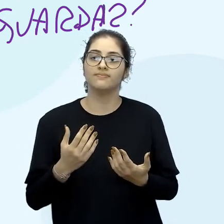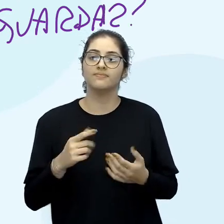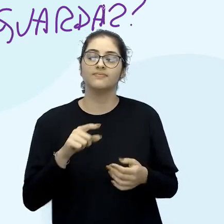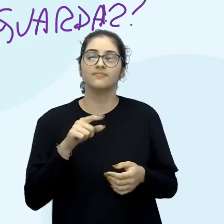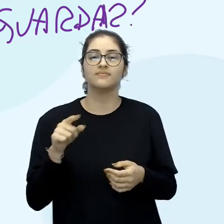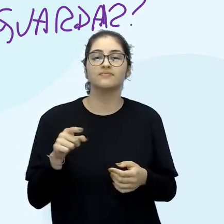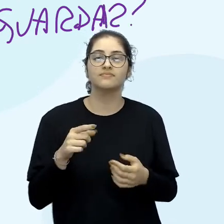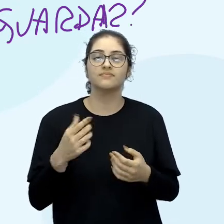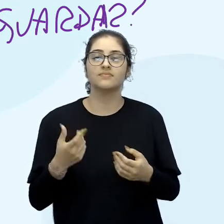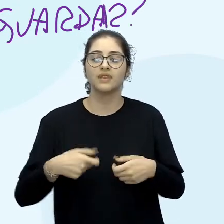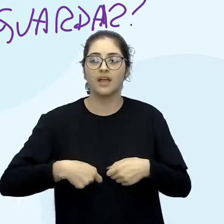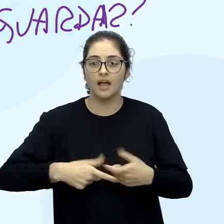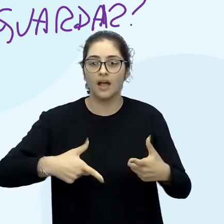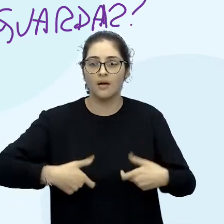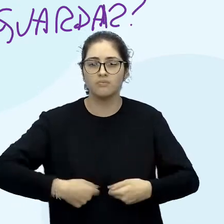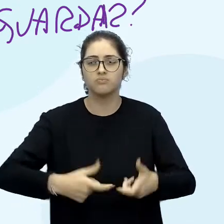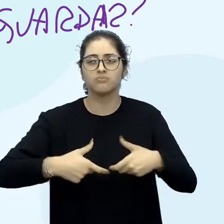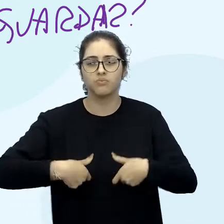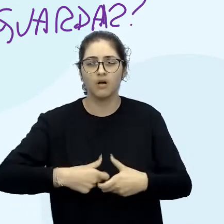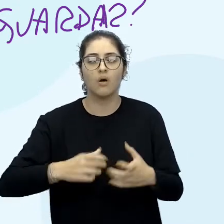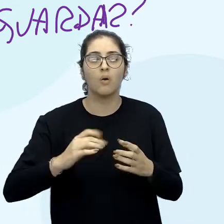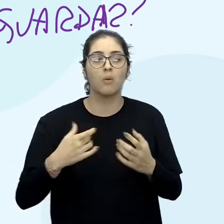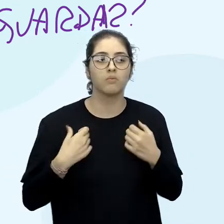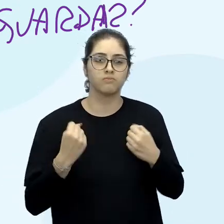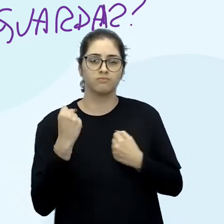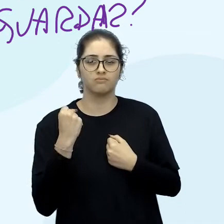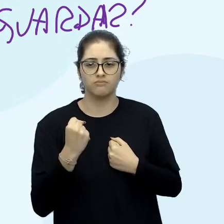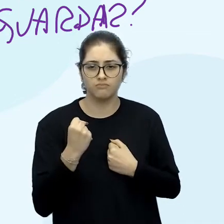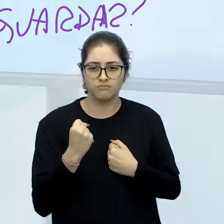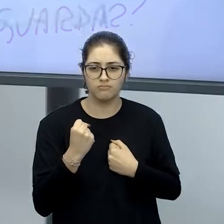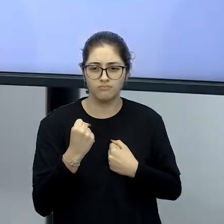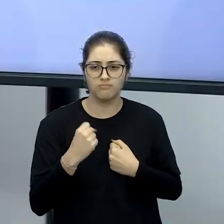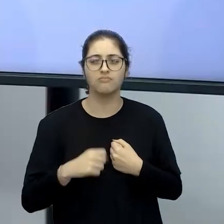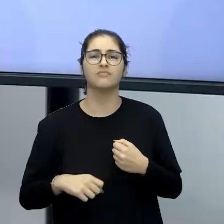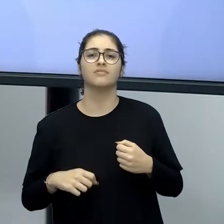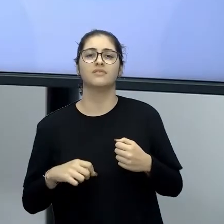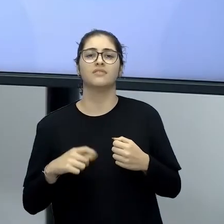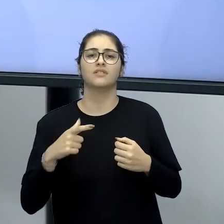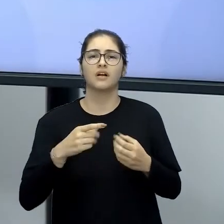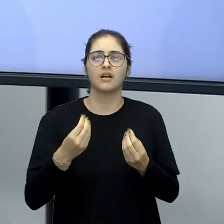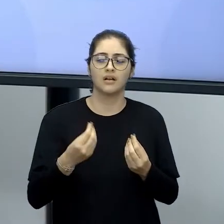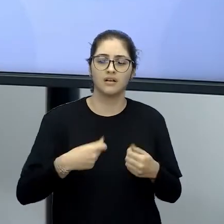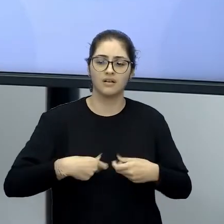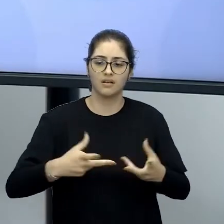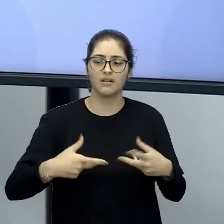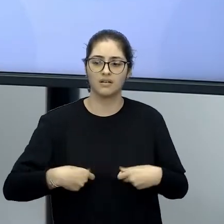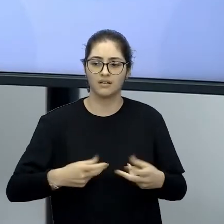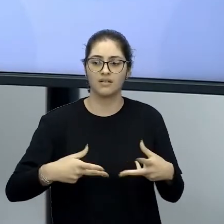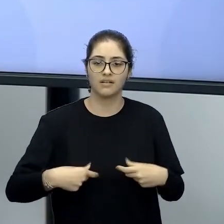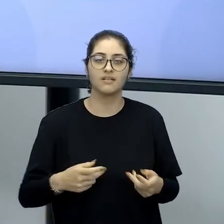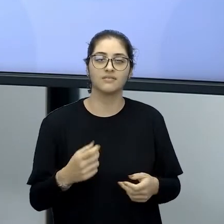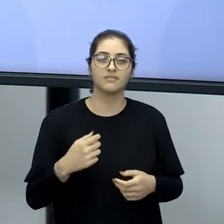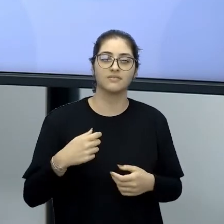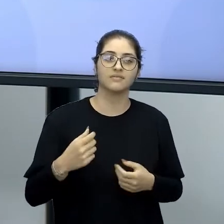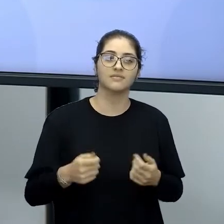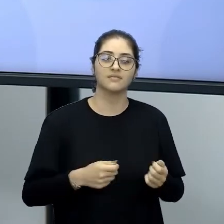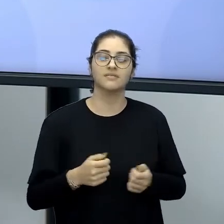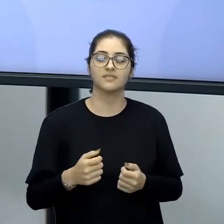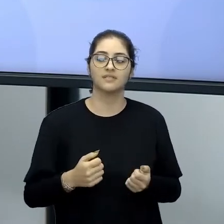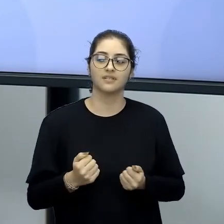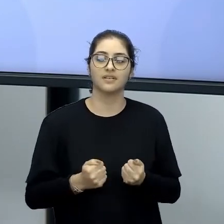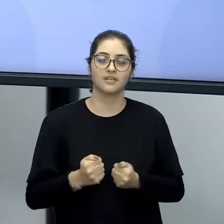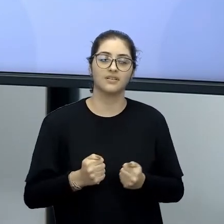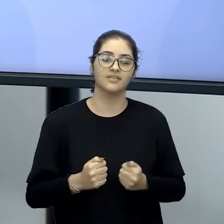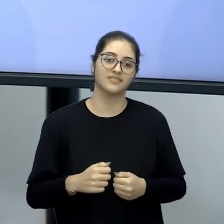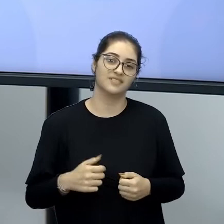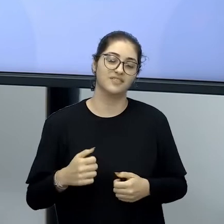sou do tipo gastador, poupador? Será que eu sou o tio Patinhas aí que eu guardo dinheiro? Porque o tio Patinhas aí tem uma... Pensando